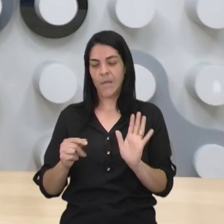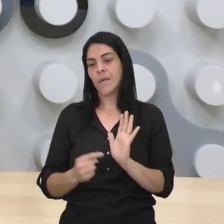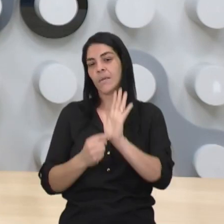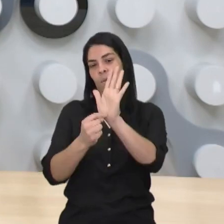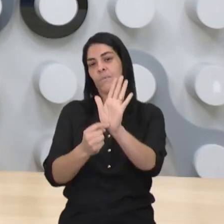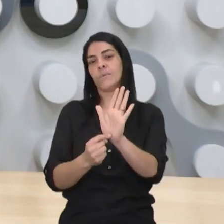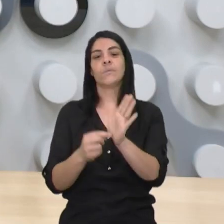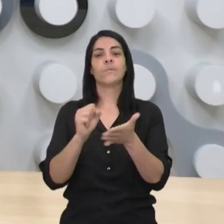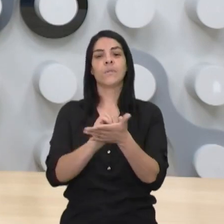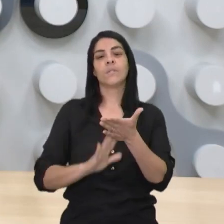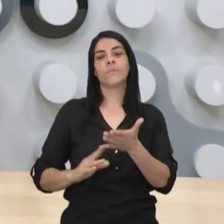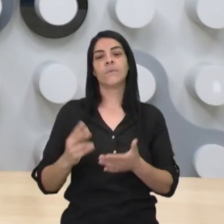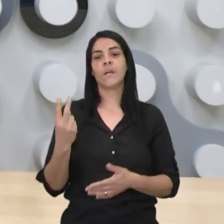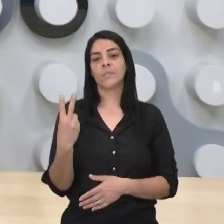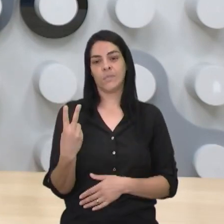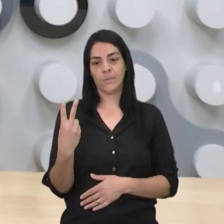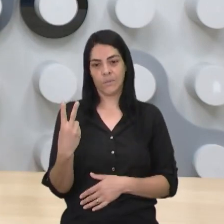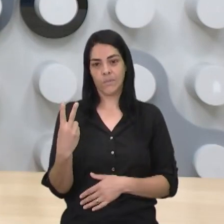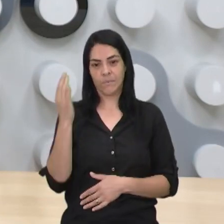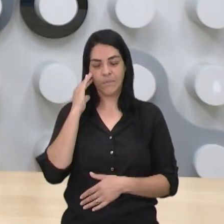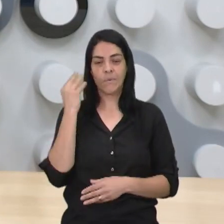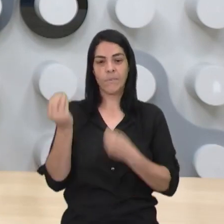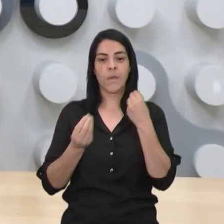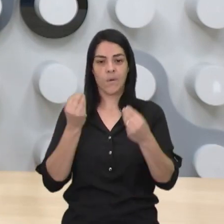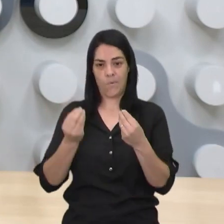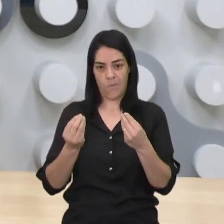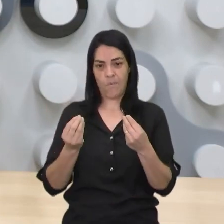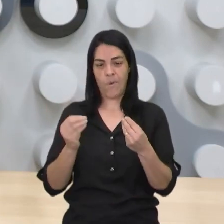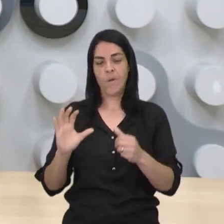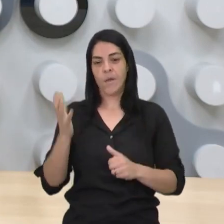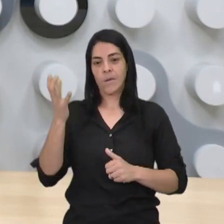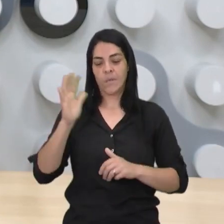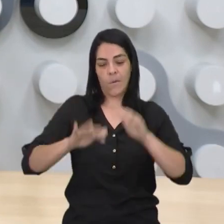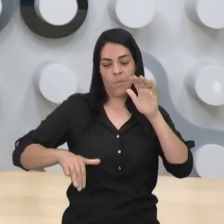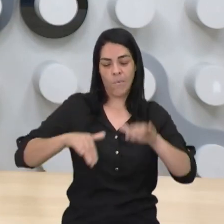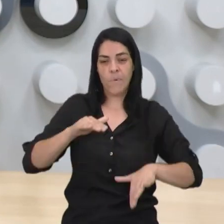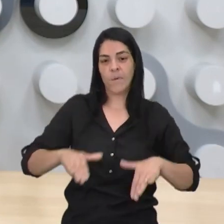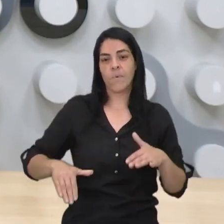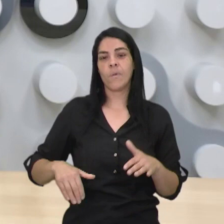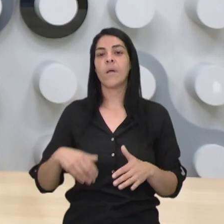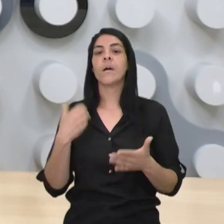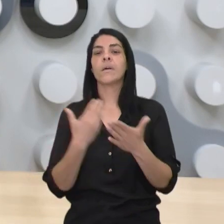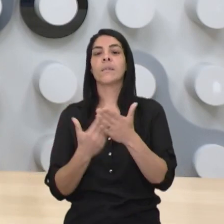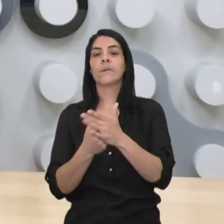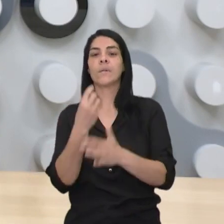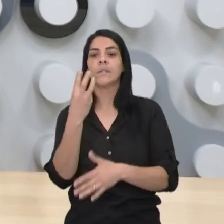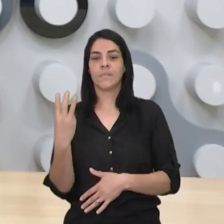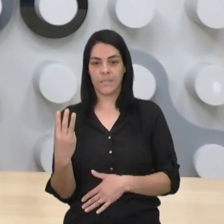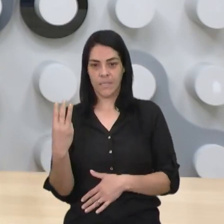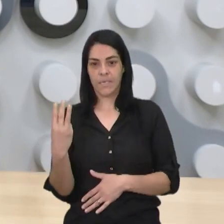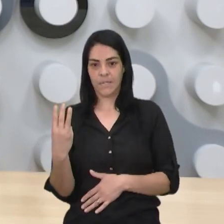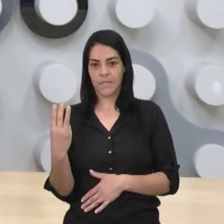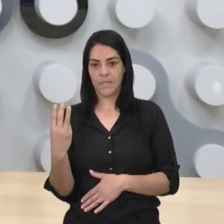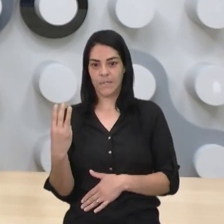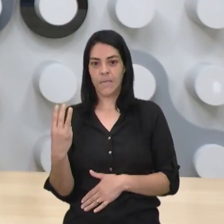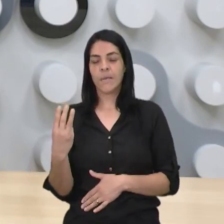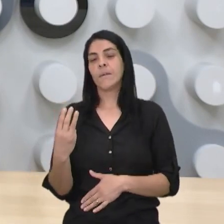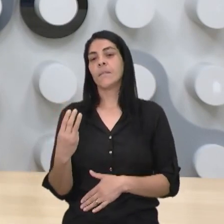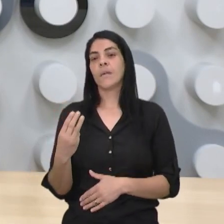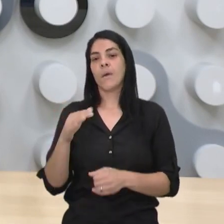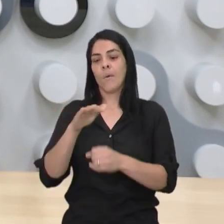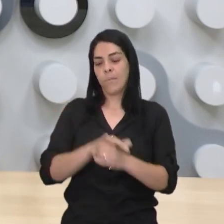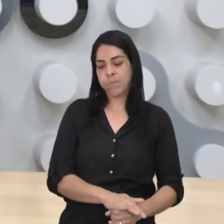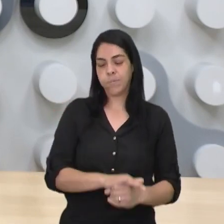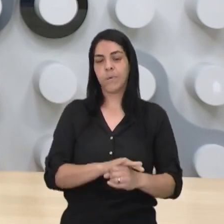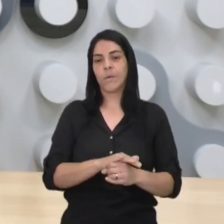entender mais ou menos como é a questão do mergulho. Depois, na aula 3, a gente chamou aí de pressão nas profundezas. E